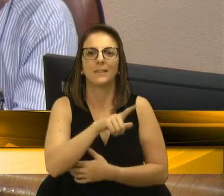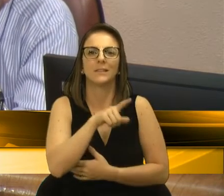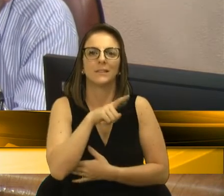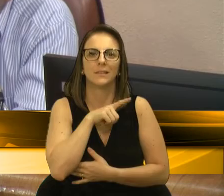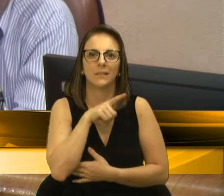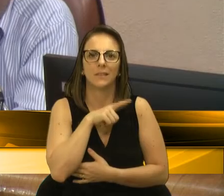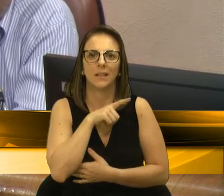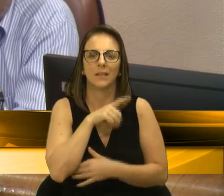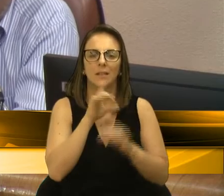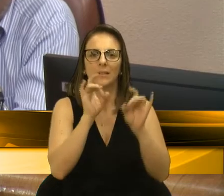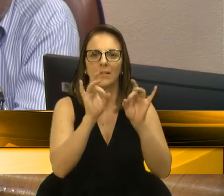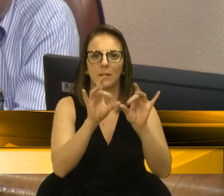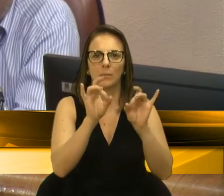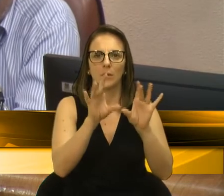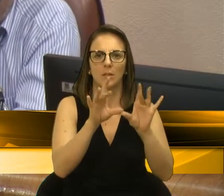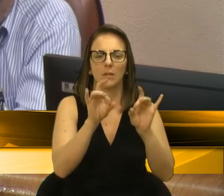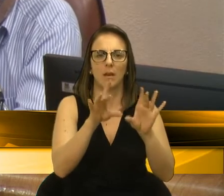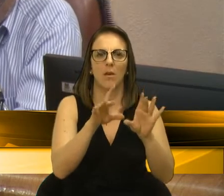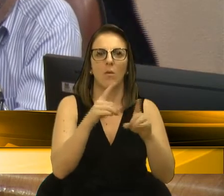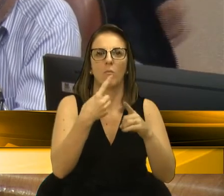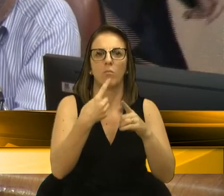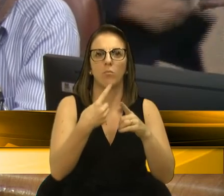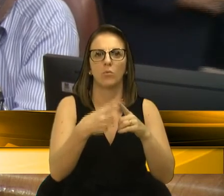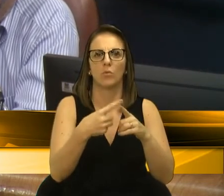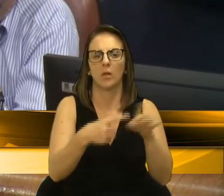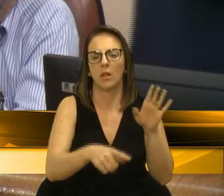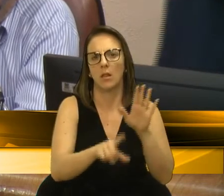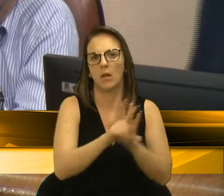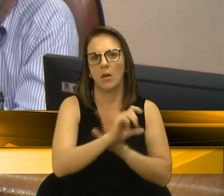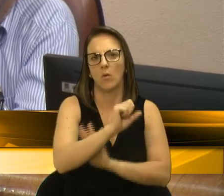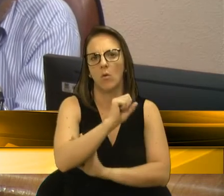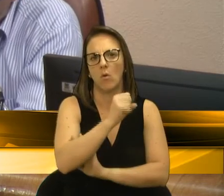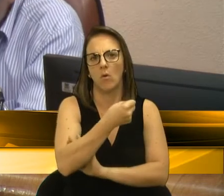caráter especial frente à Lei número